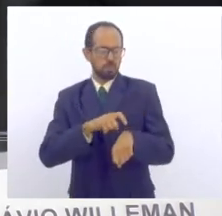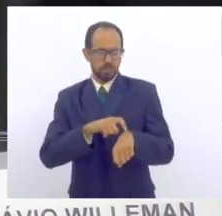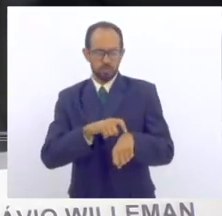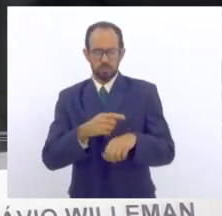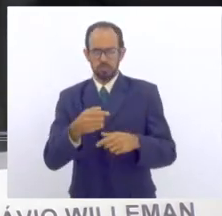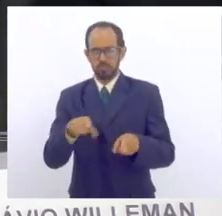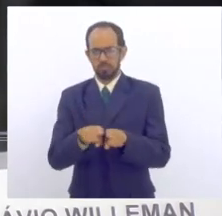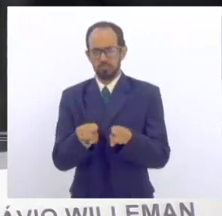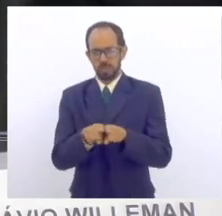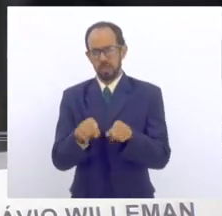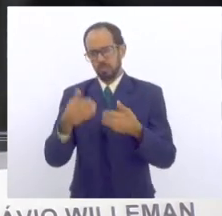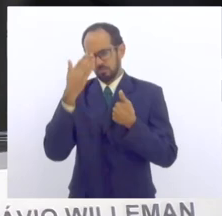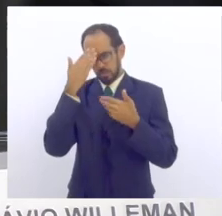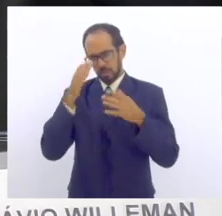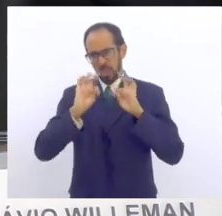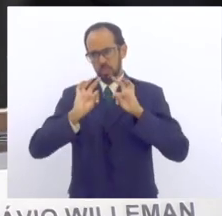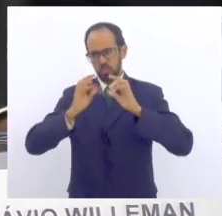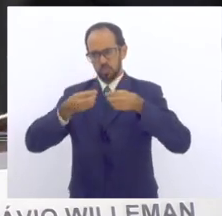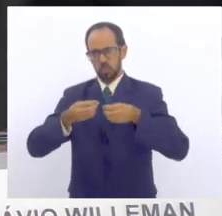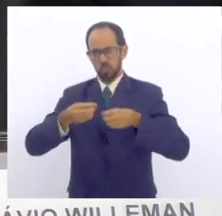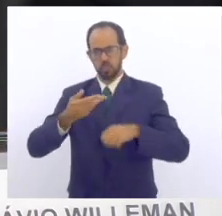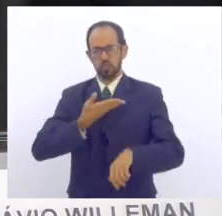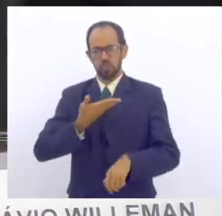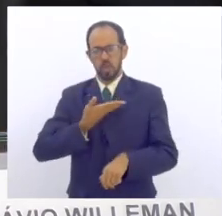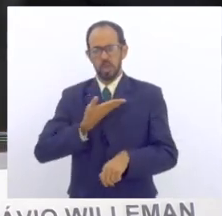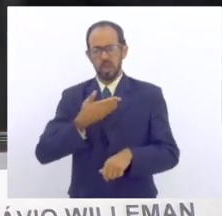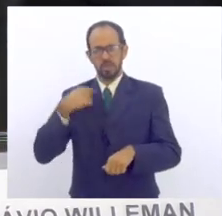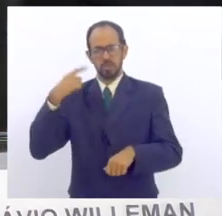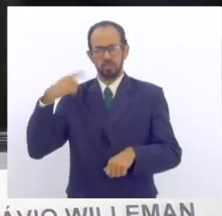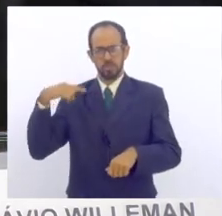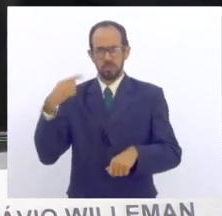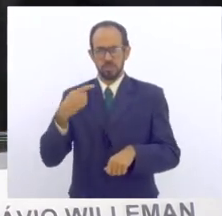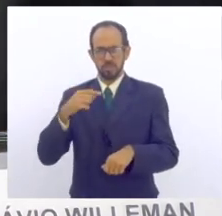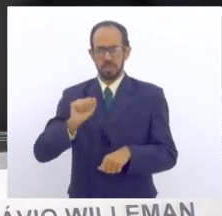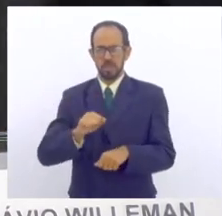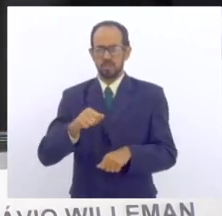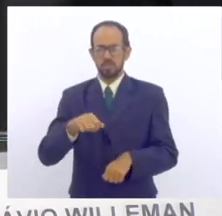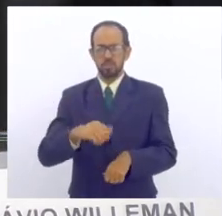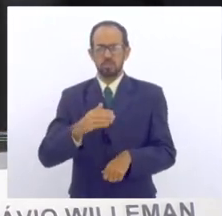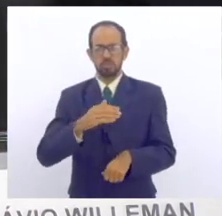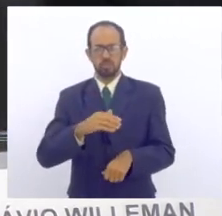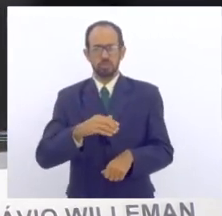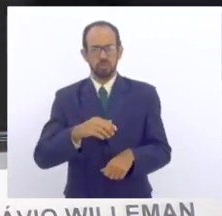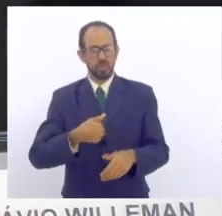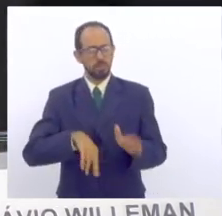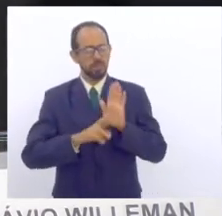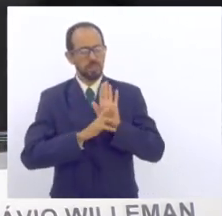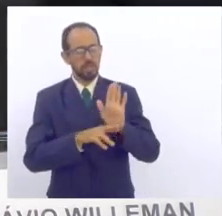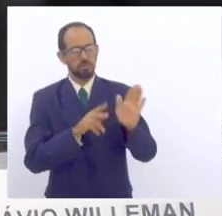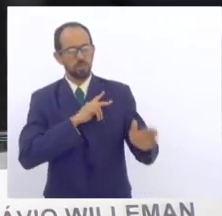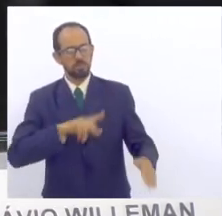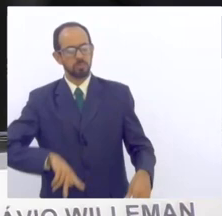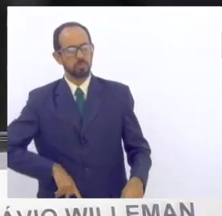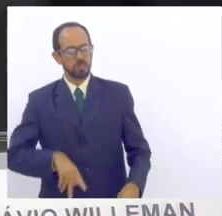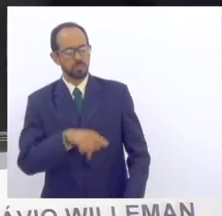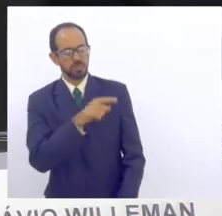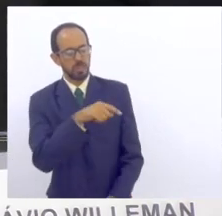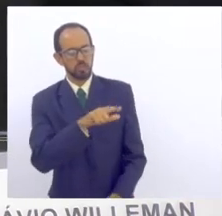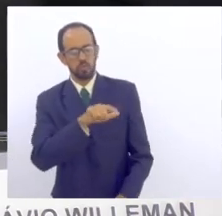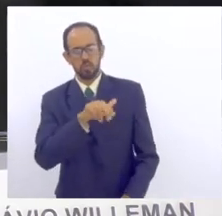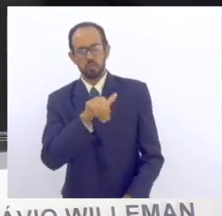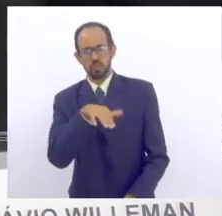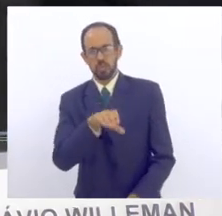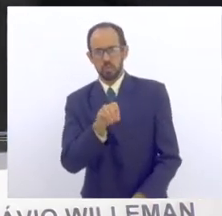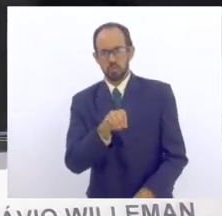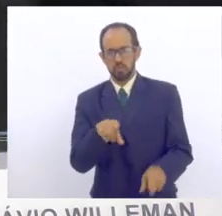cumprimentar a todos os colegas advogados na pessoa do meu presidente Luciano bandeira Quero cumprimentar todas